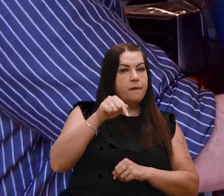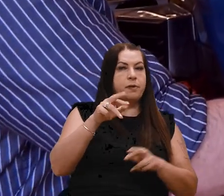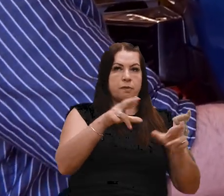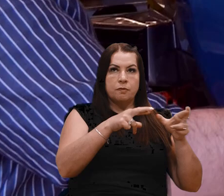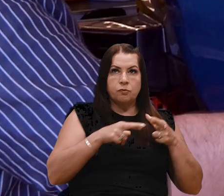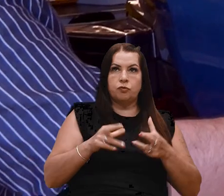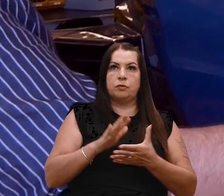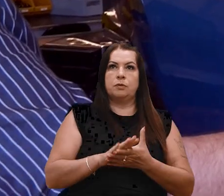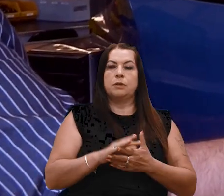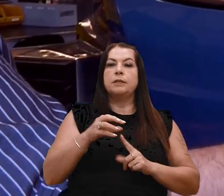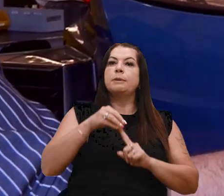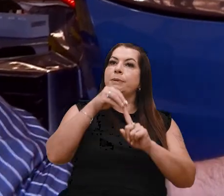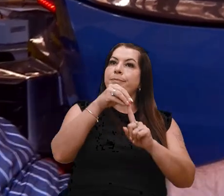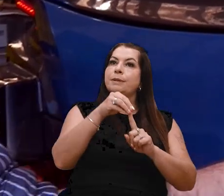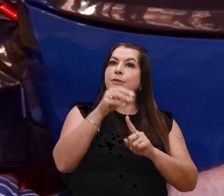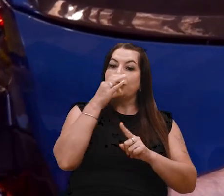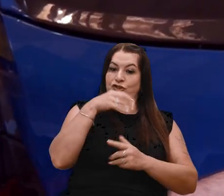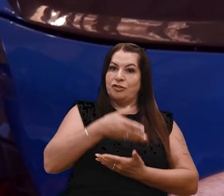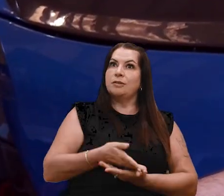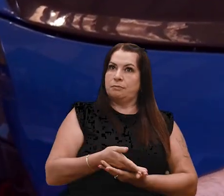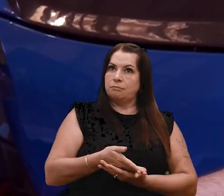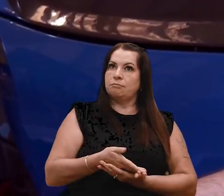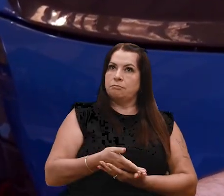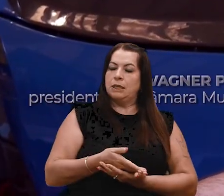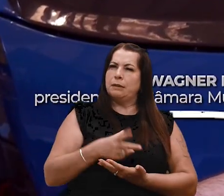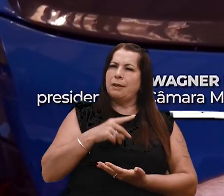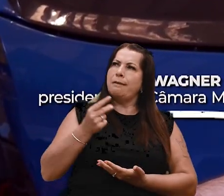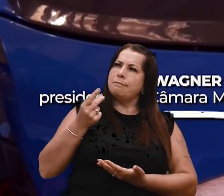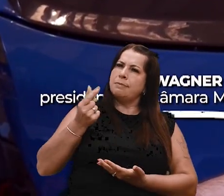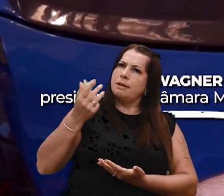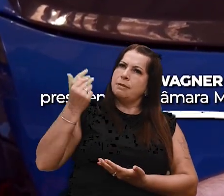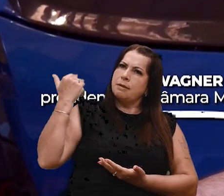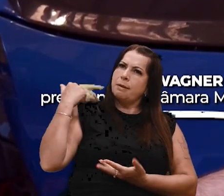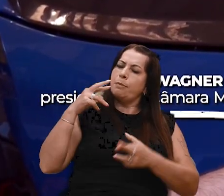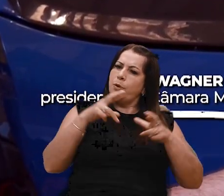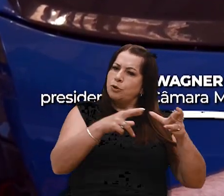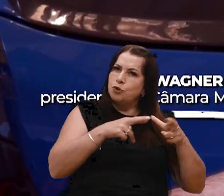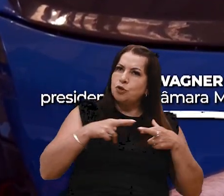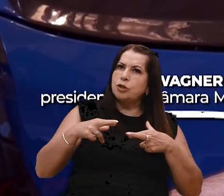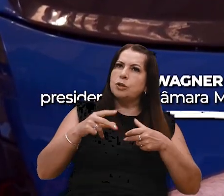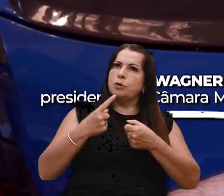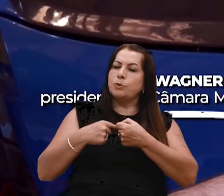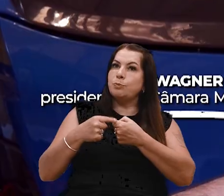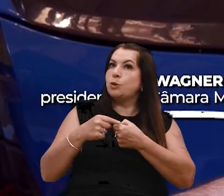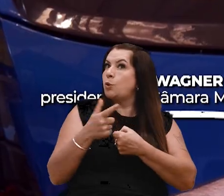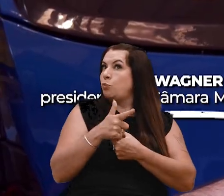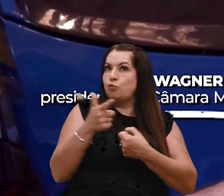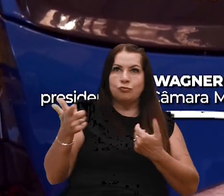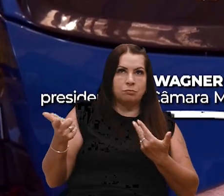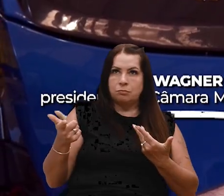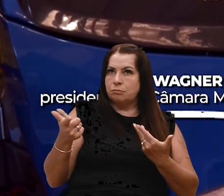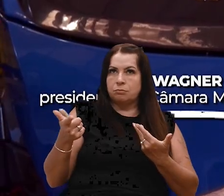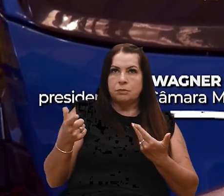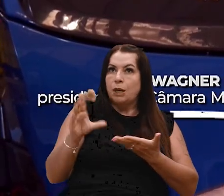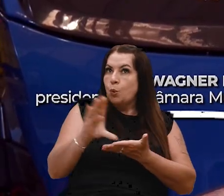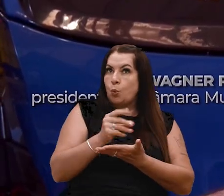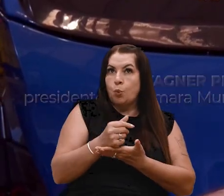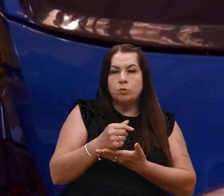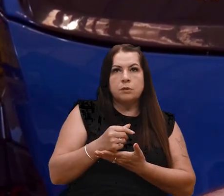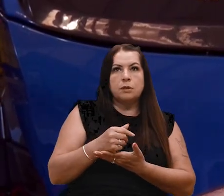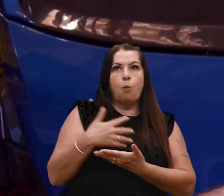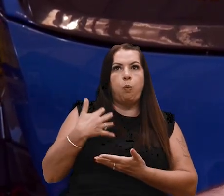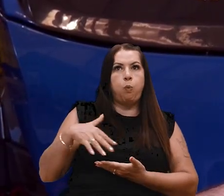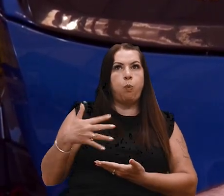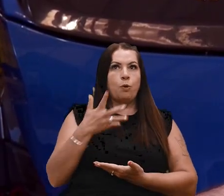região, principalmente em Caxias do Sul. Há tempos a nossa região, o nosso município não recebiam recursos tão grandiosos